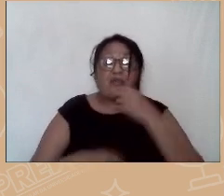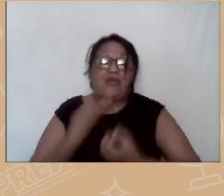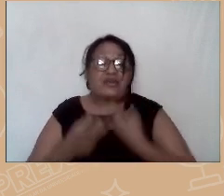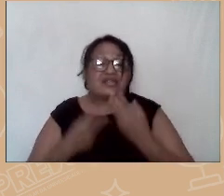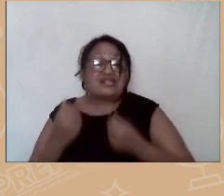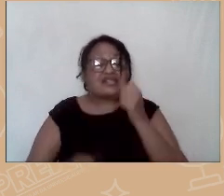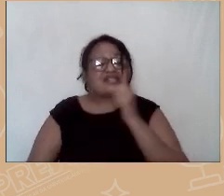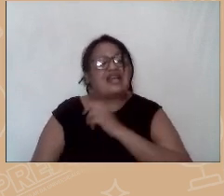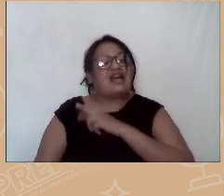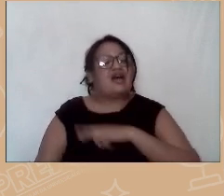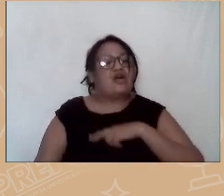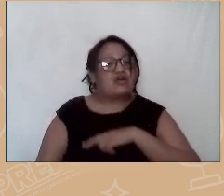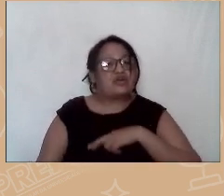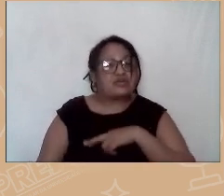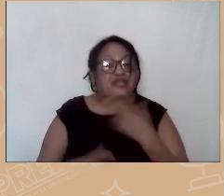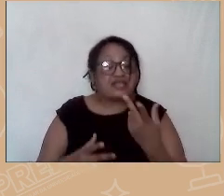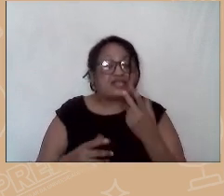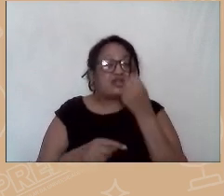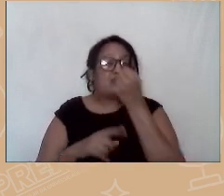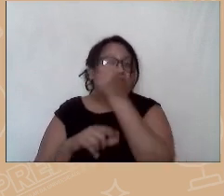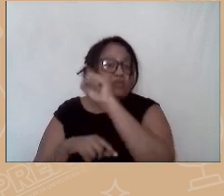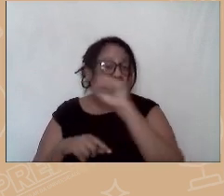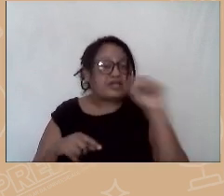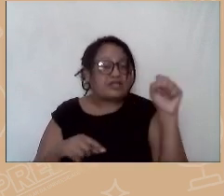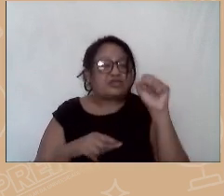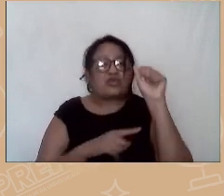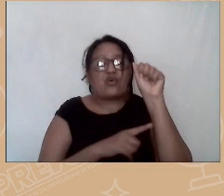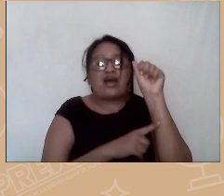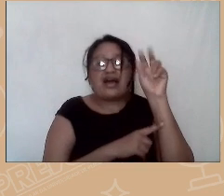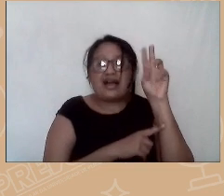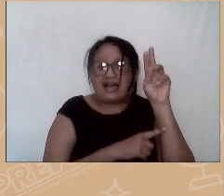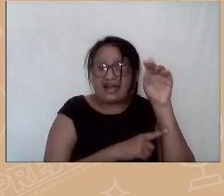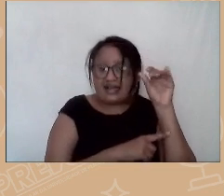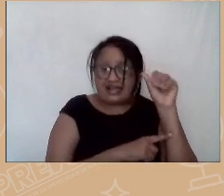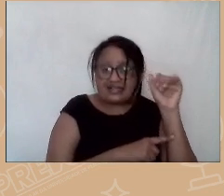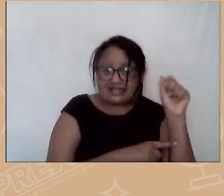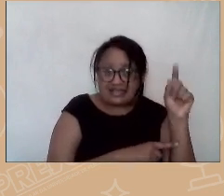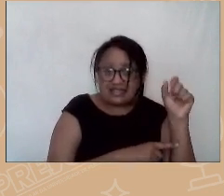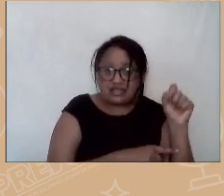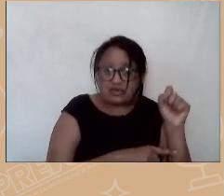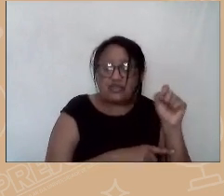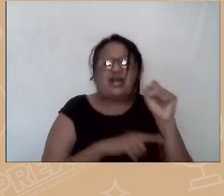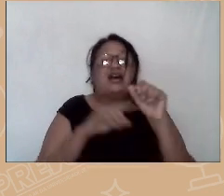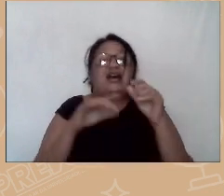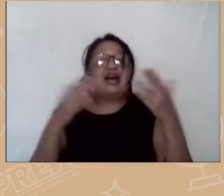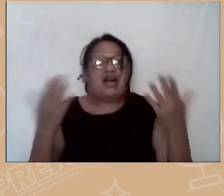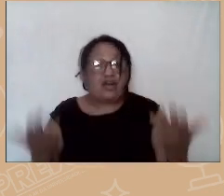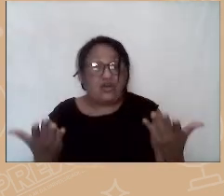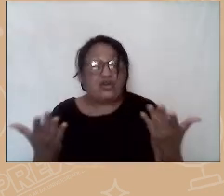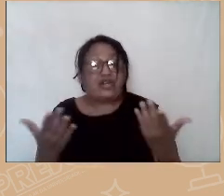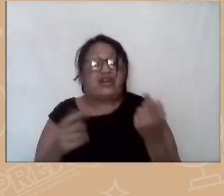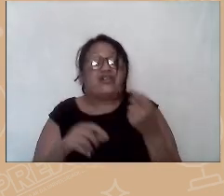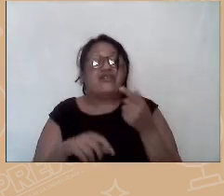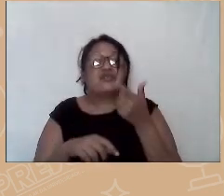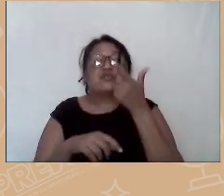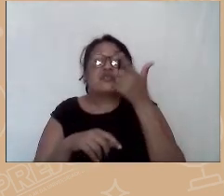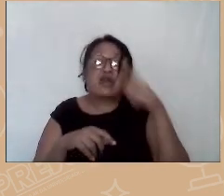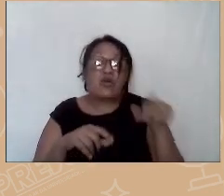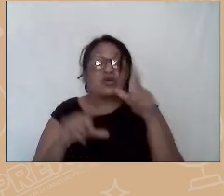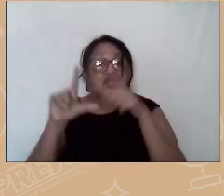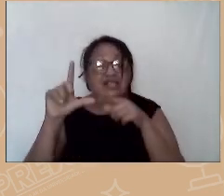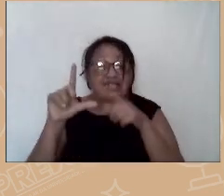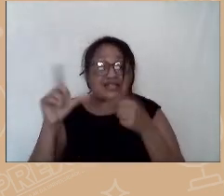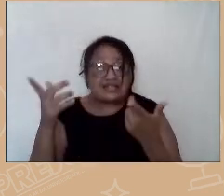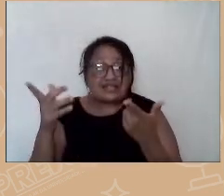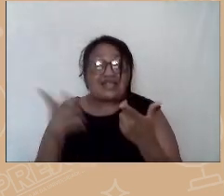período arcádico no arcadismo vamos para a letra C em busca da nossa alternativa incorreta